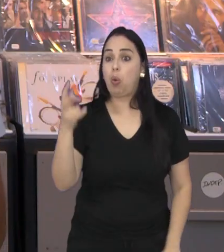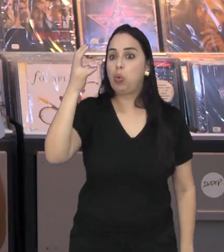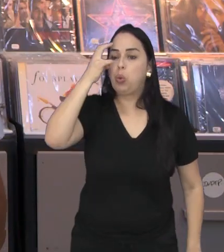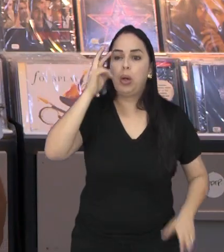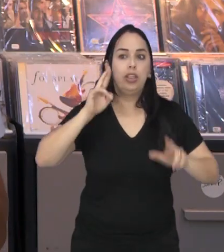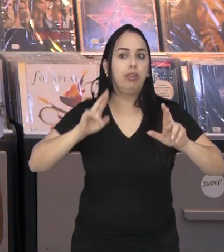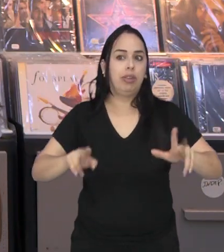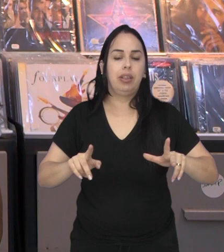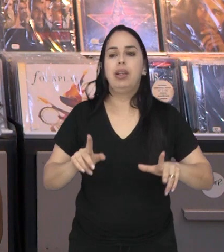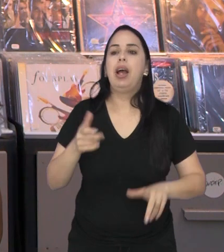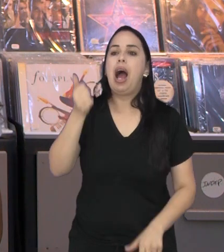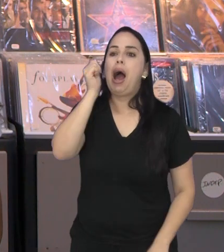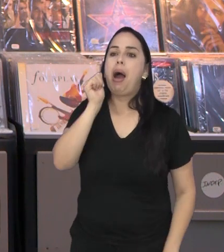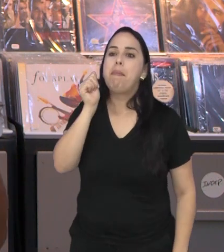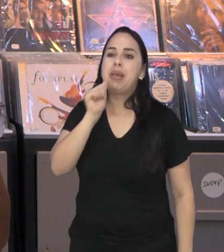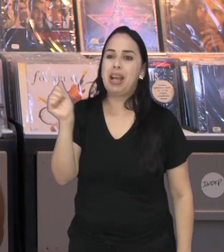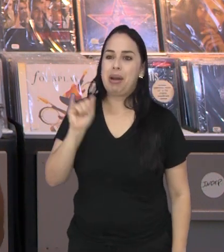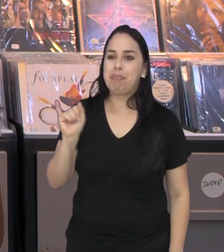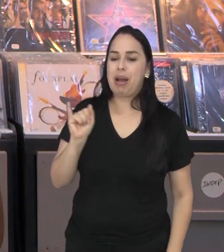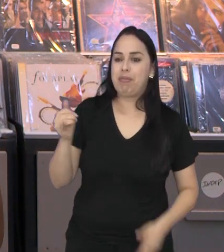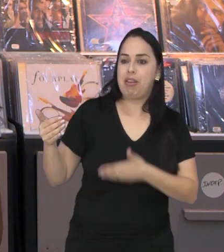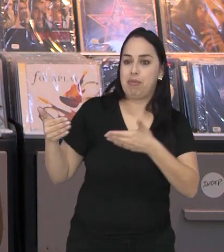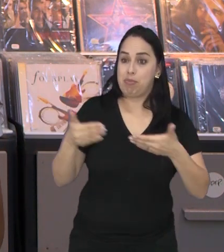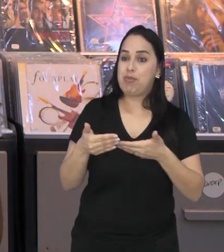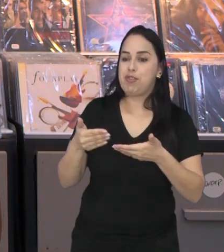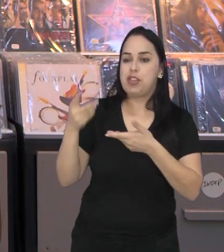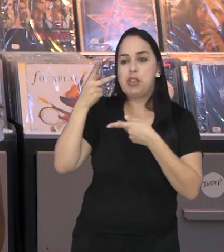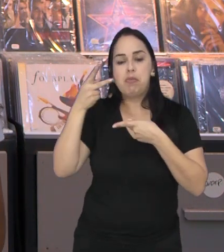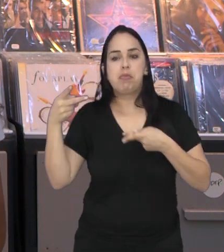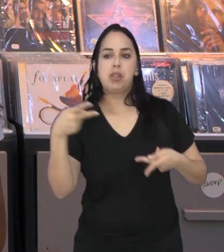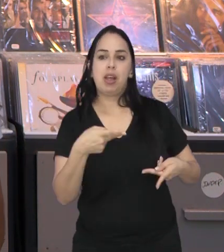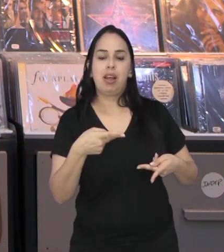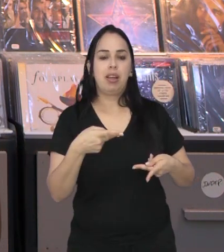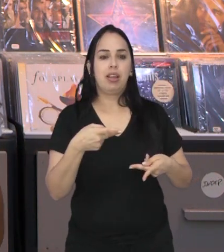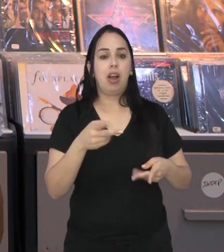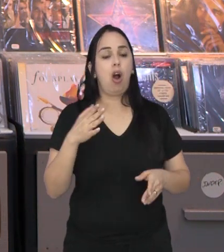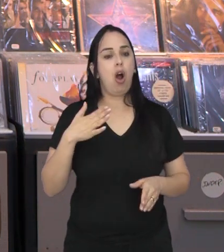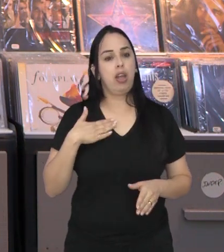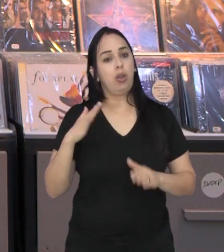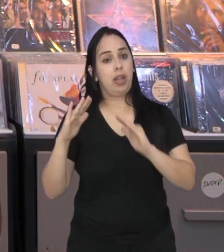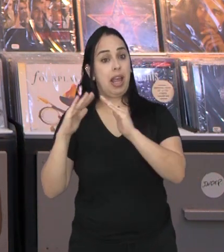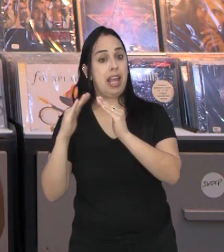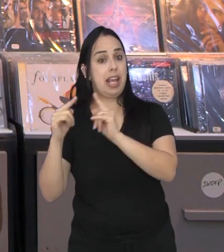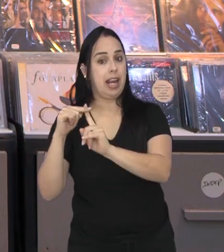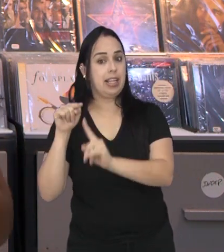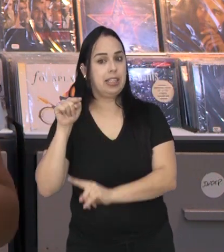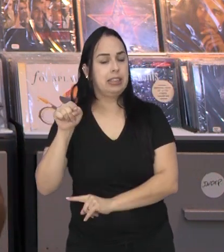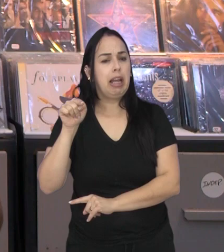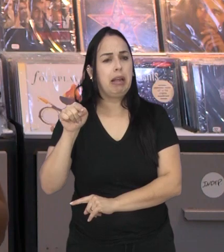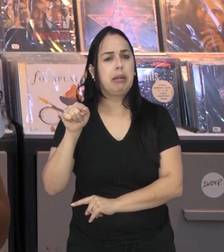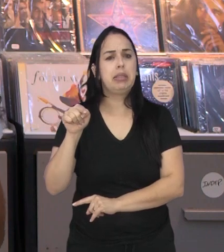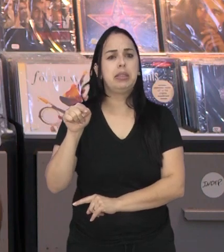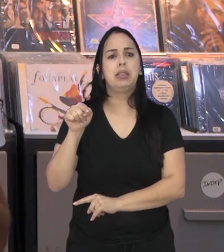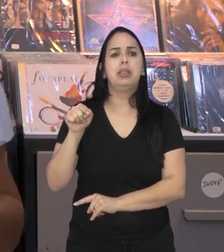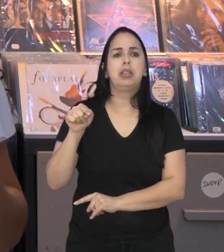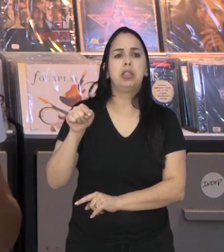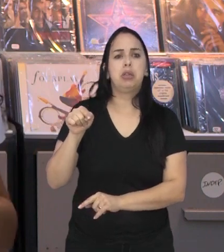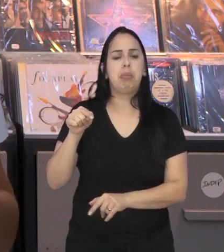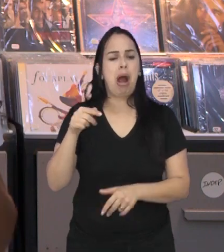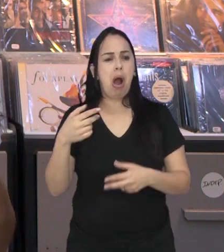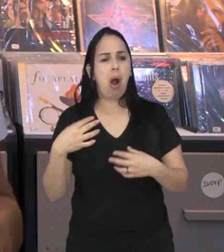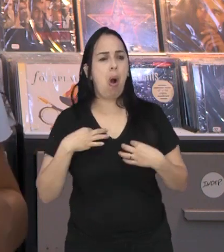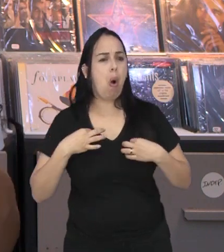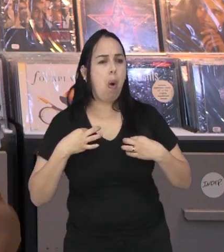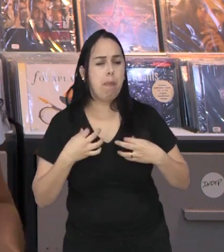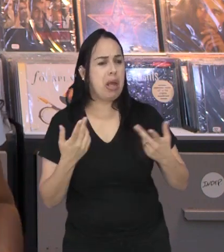E aí eu lembro que uma vez a minha irmã chegou na minha casa, veio me visitar, né? E ela falou assim, olha, eu tô indo numa igreja que tem uma galera que anda com umas roupas que